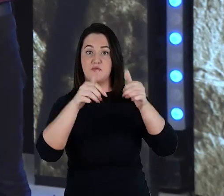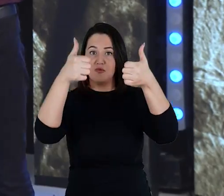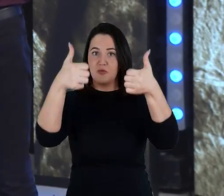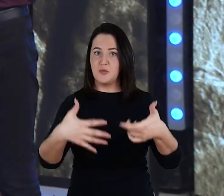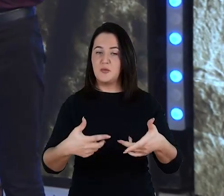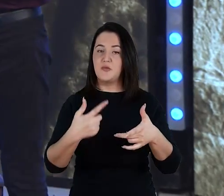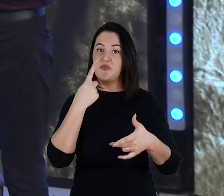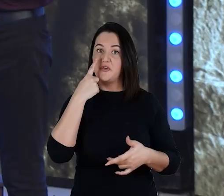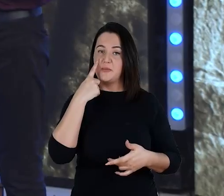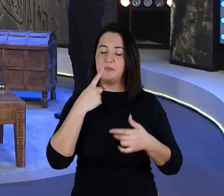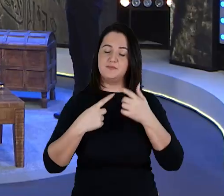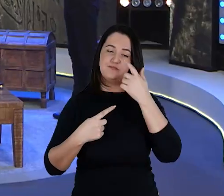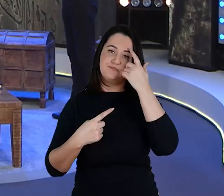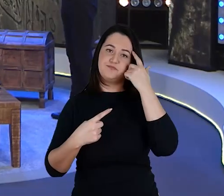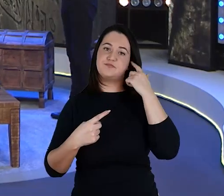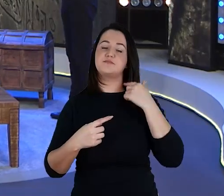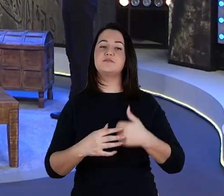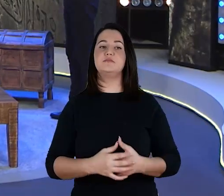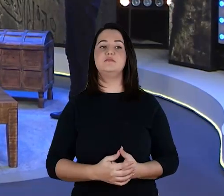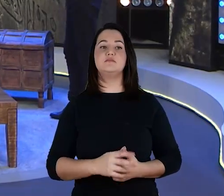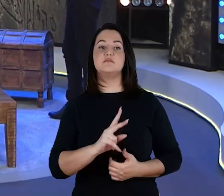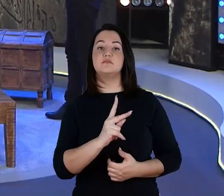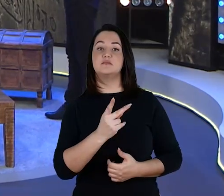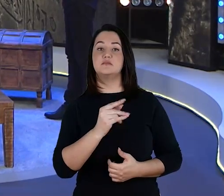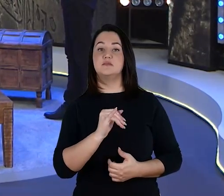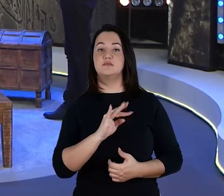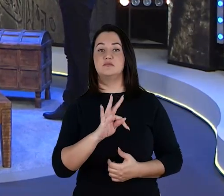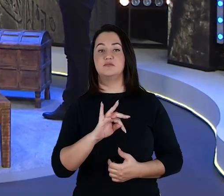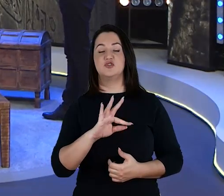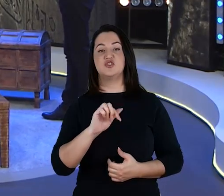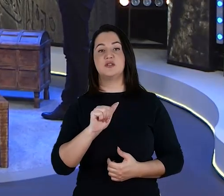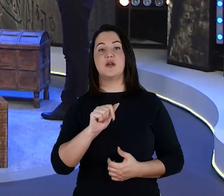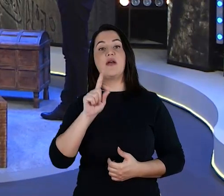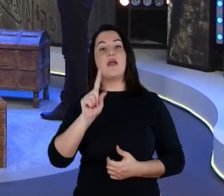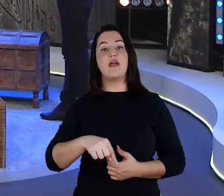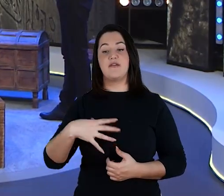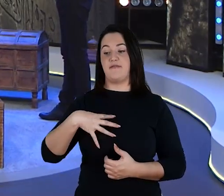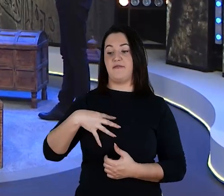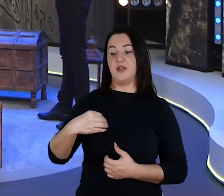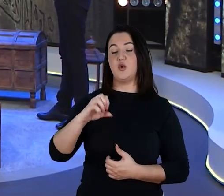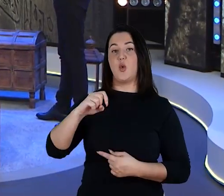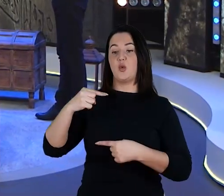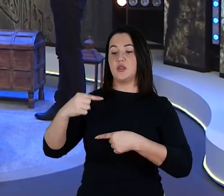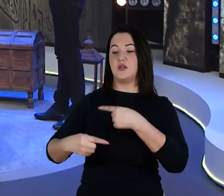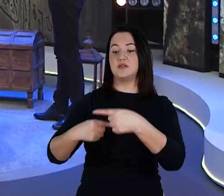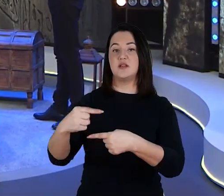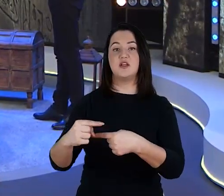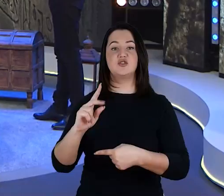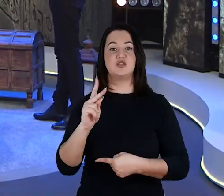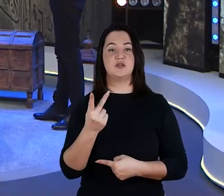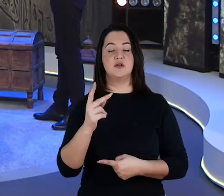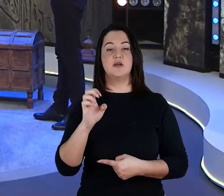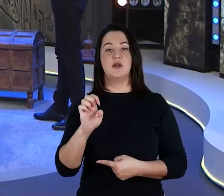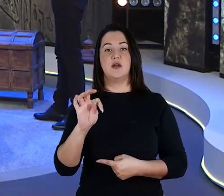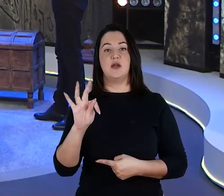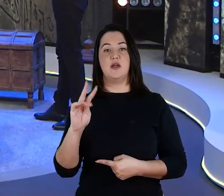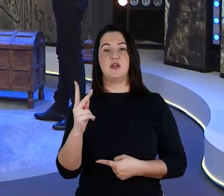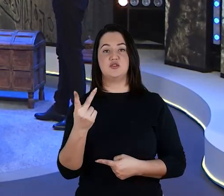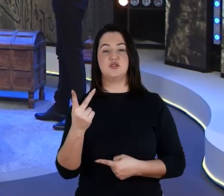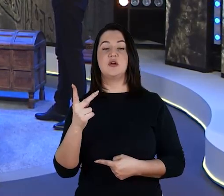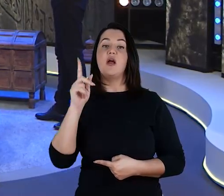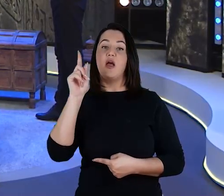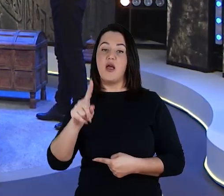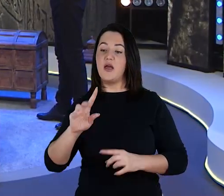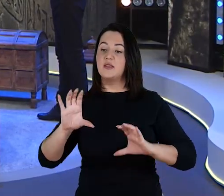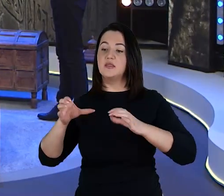na enciclopédia. Olha aqui, hititas, os filhos ou descendentes de Het, formaram uma das tribos dos